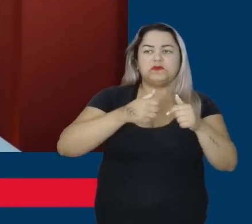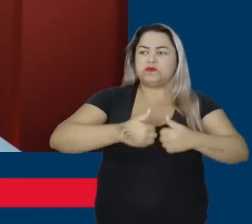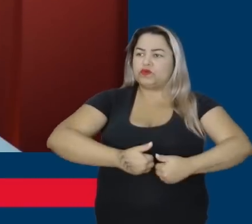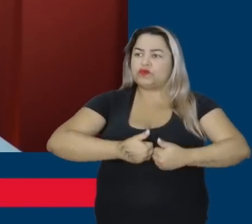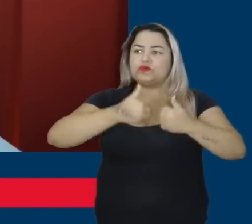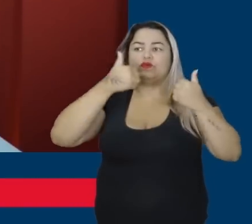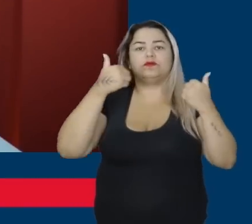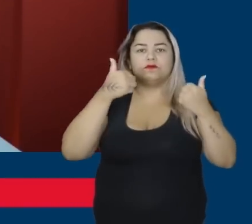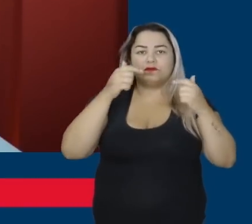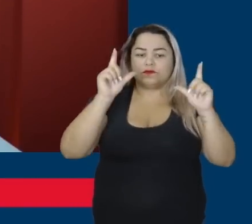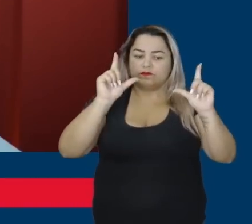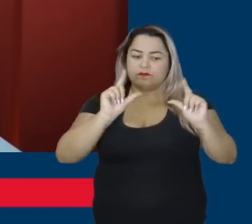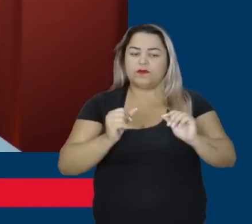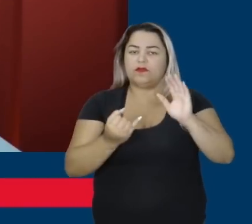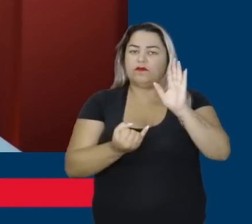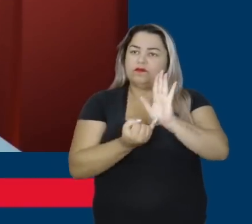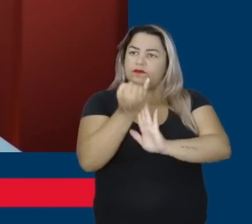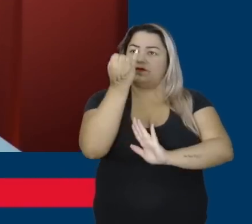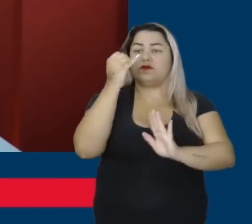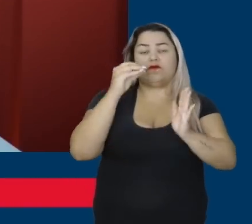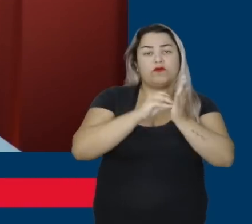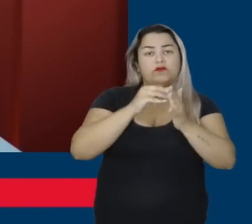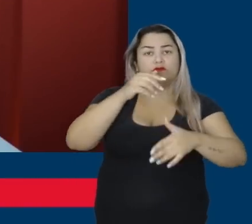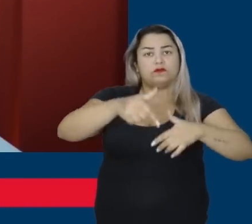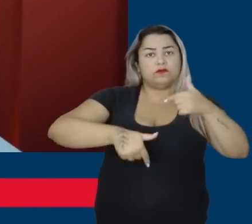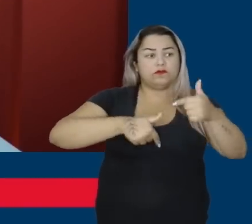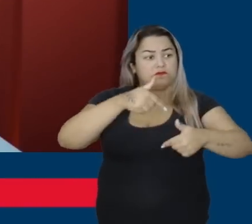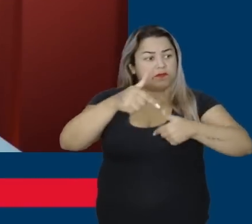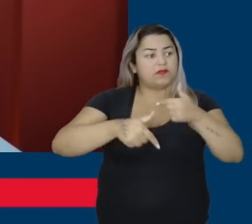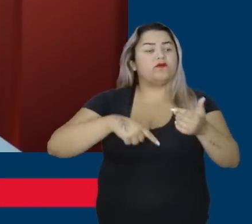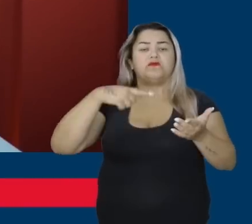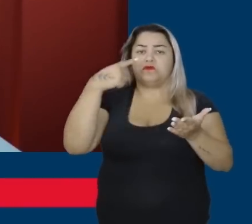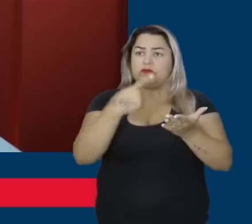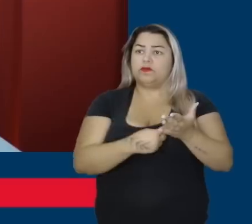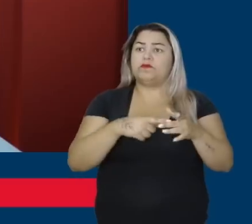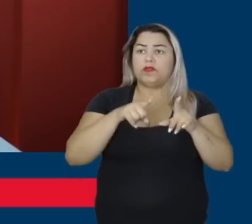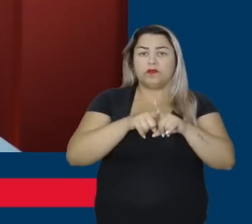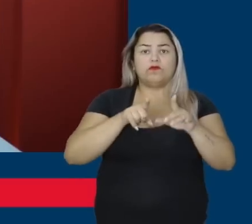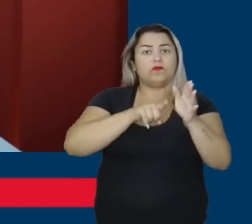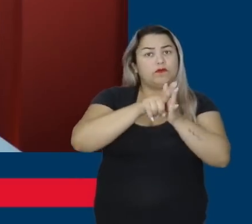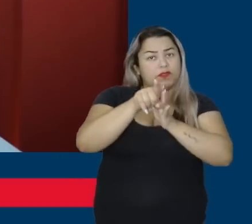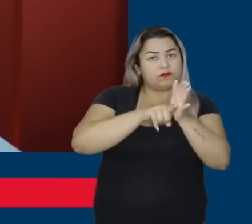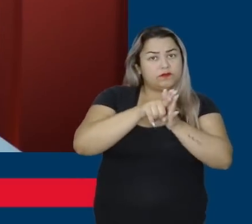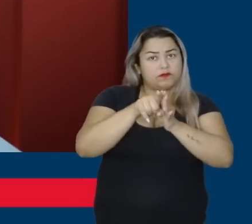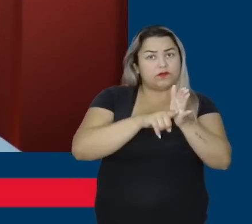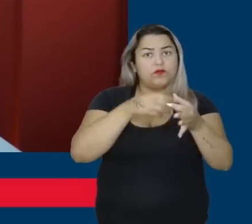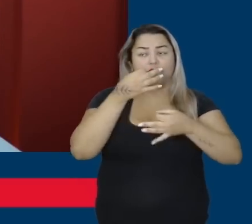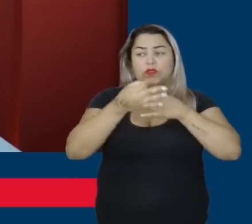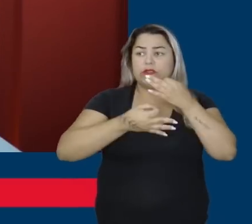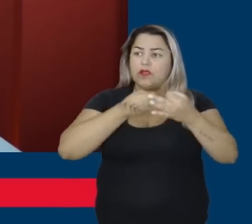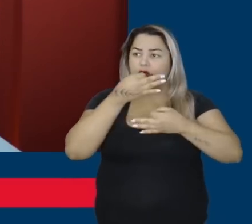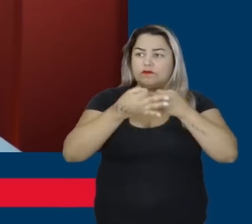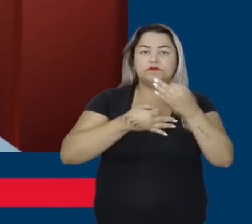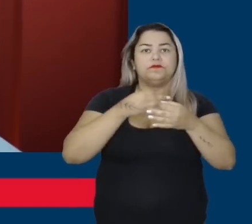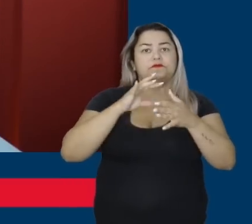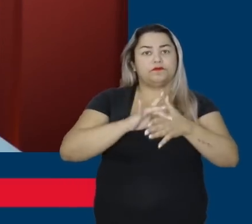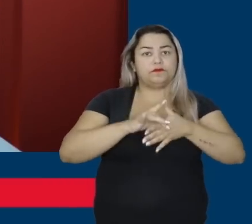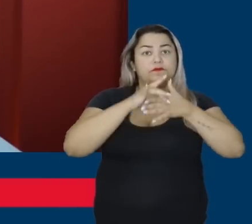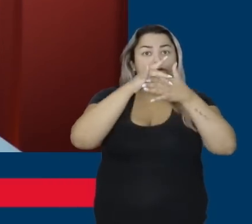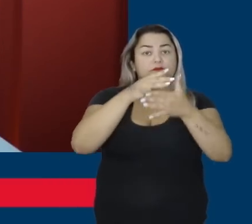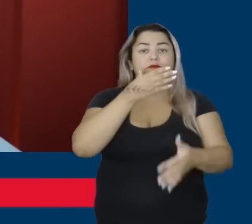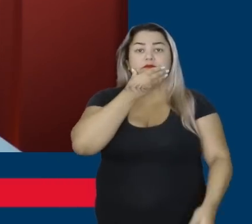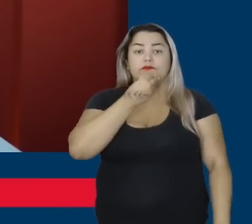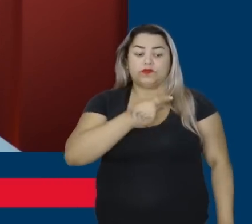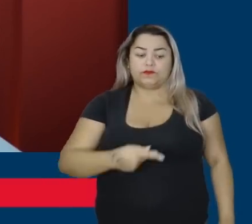melhoras, com a redução da inflação, do desemprego, que foram confirmados por indicadores e pesquisas de opinião. E a liderança do